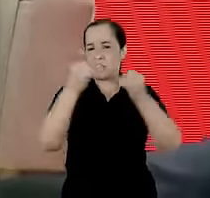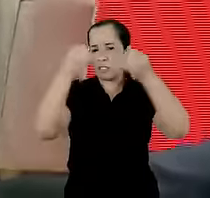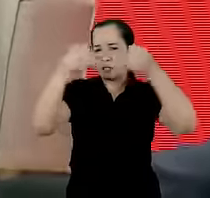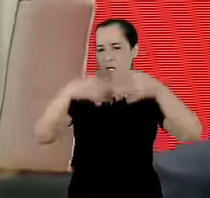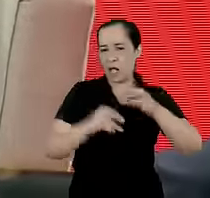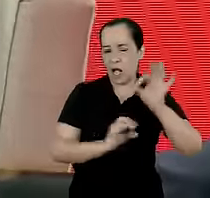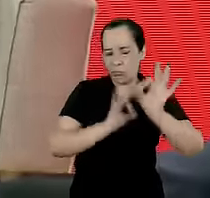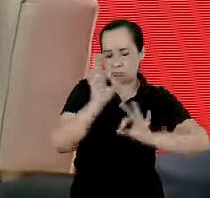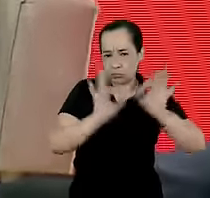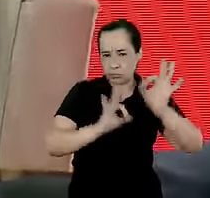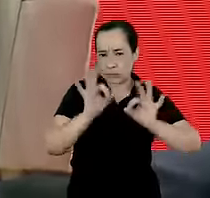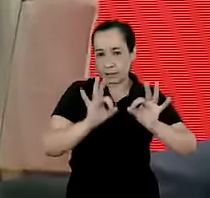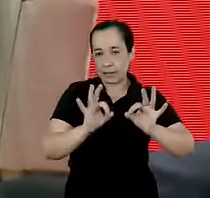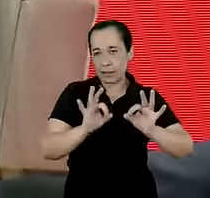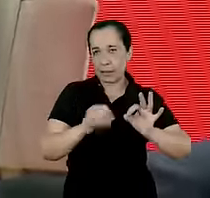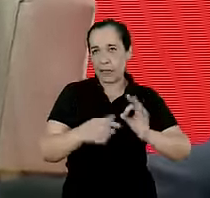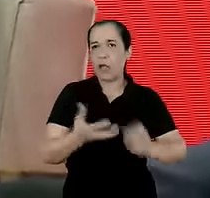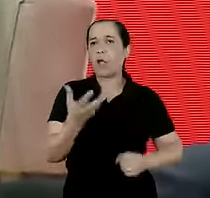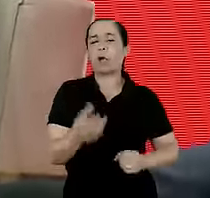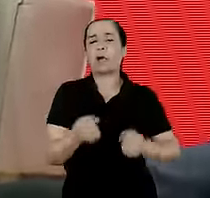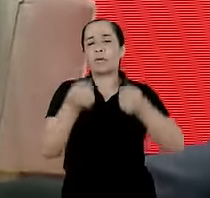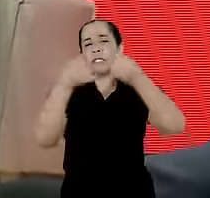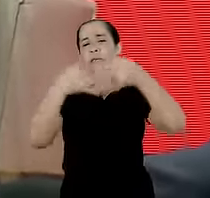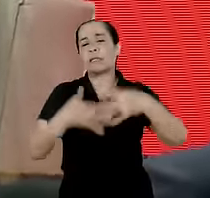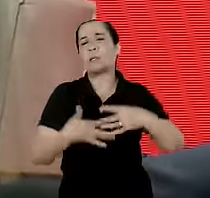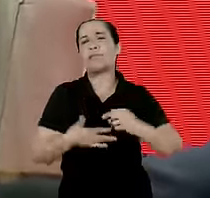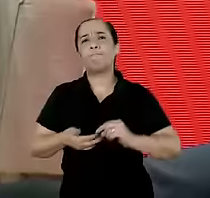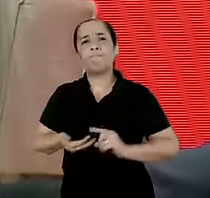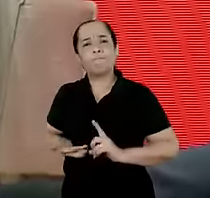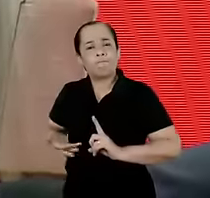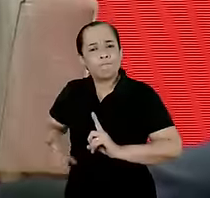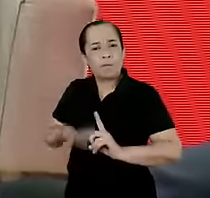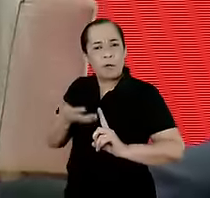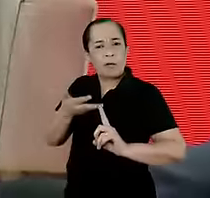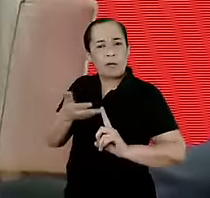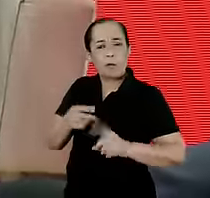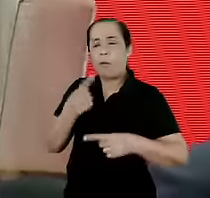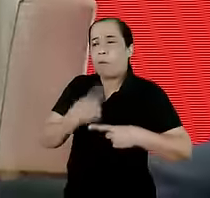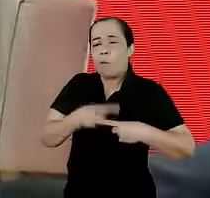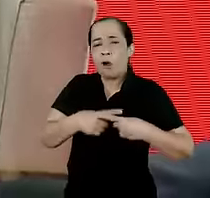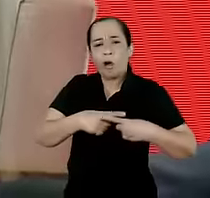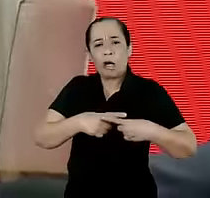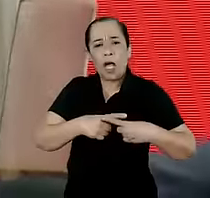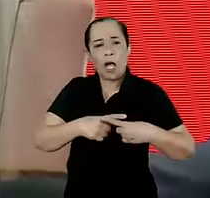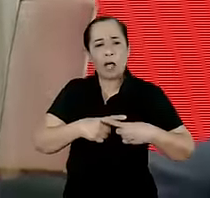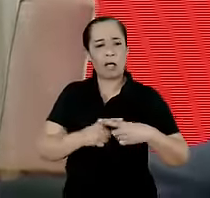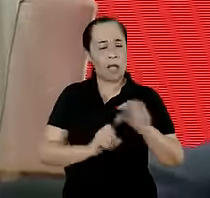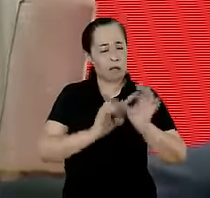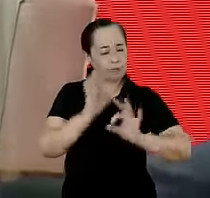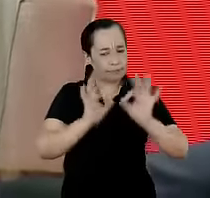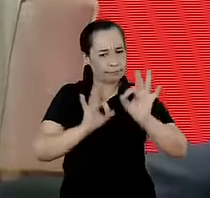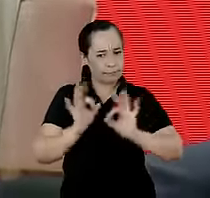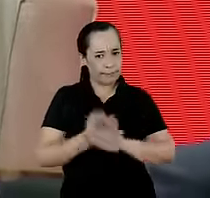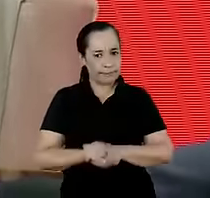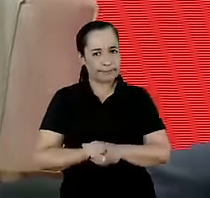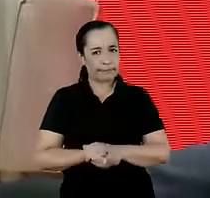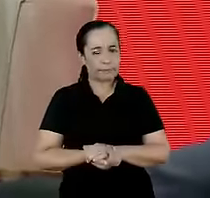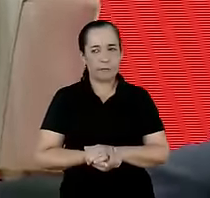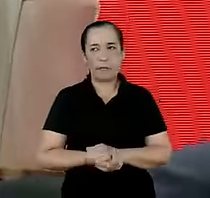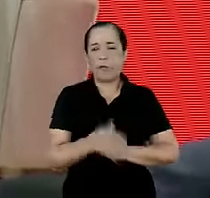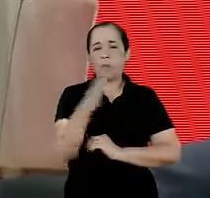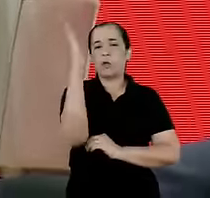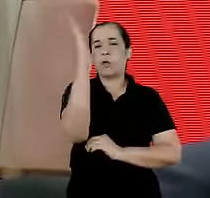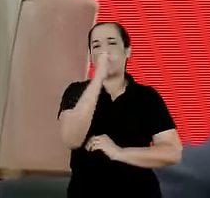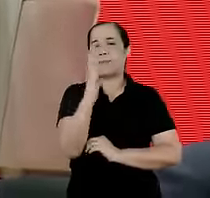minutinho sobre a motivação dessas reformas né Eh eu acho que no Brasil a gente tá muito acostumada a